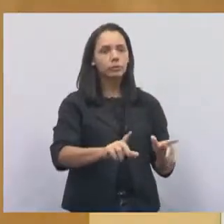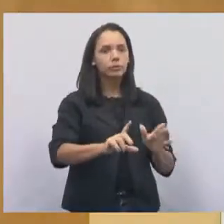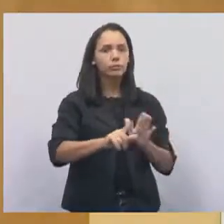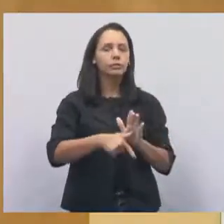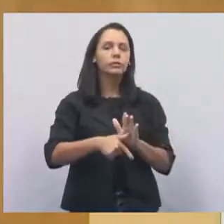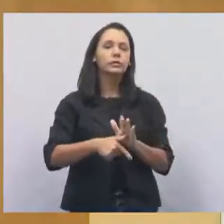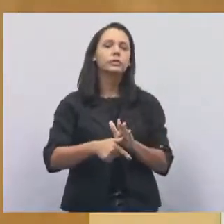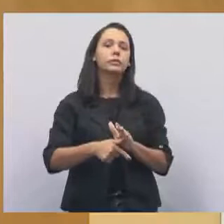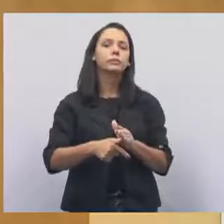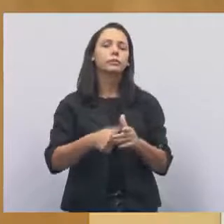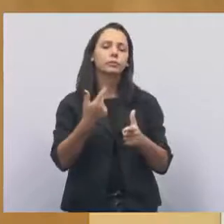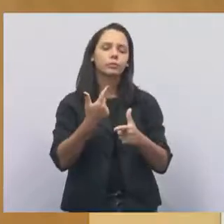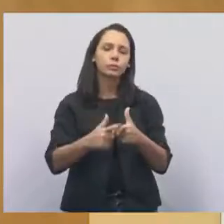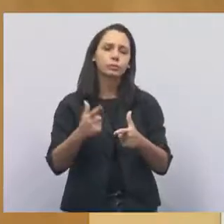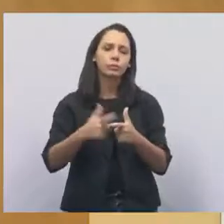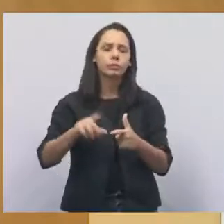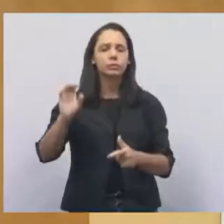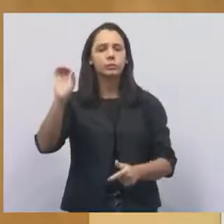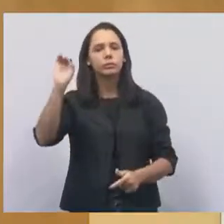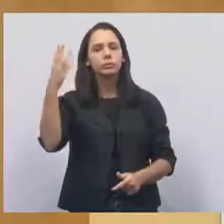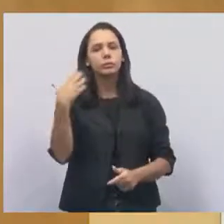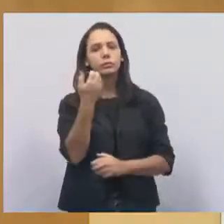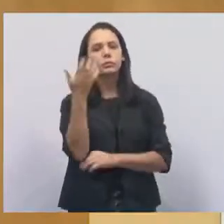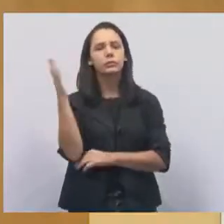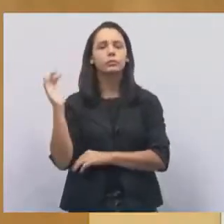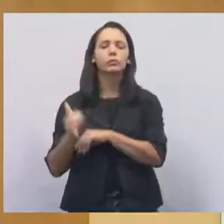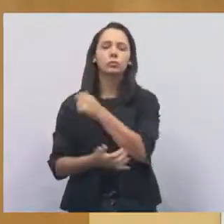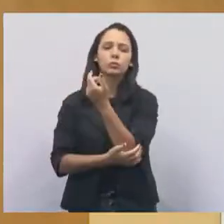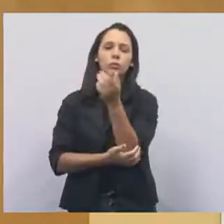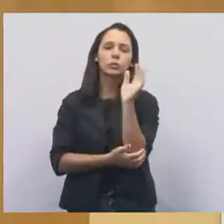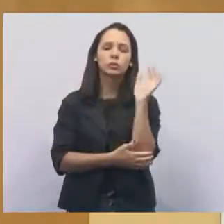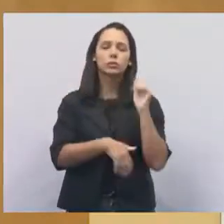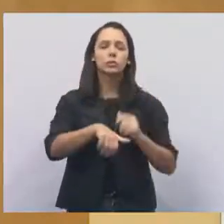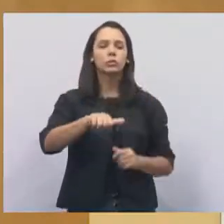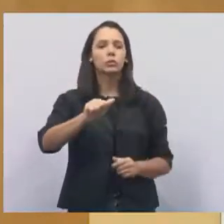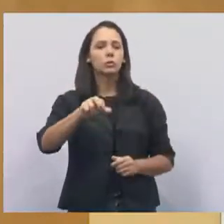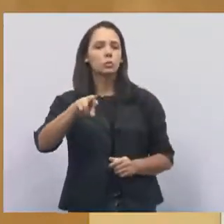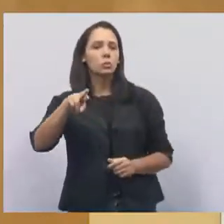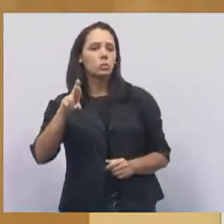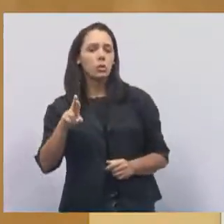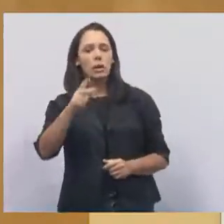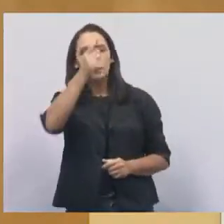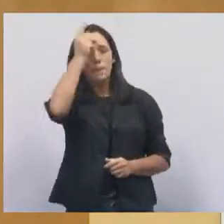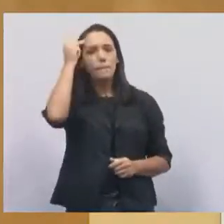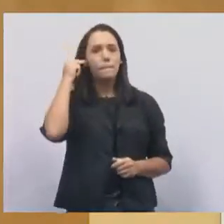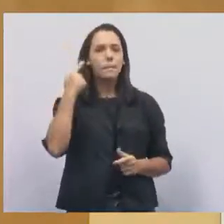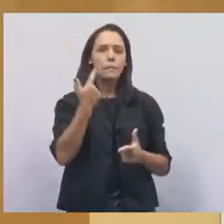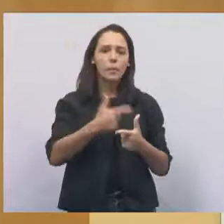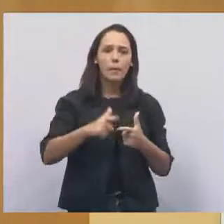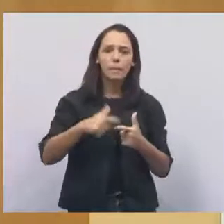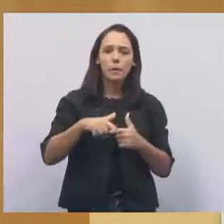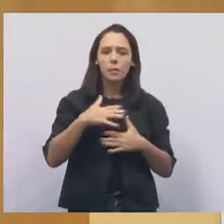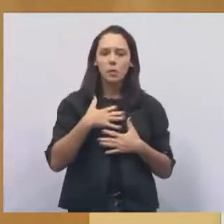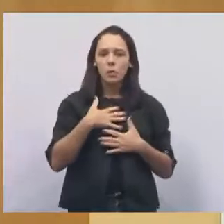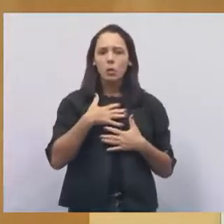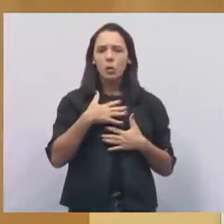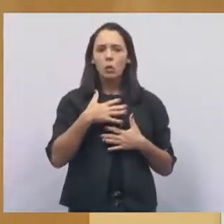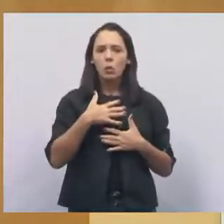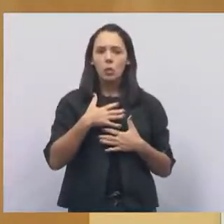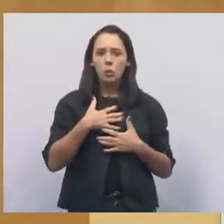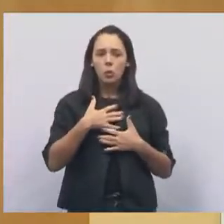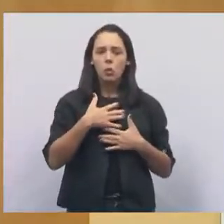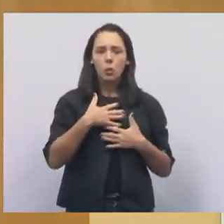ao meio ambiente poluem o ar e causam problemas respiratórios na população decorrentes da fumaça